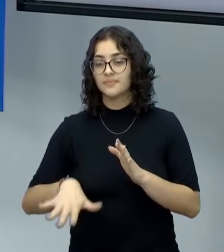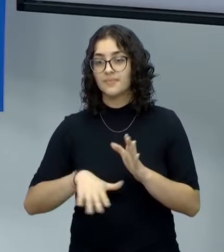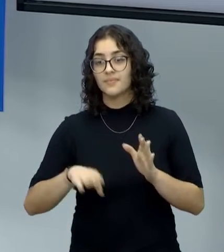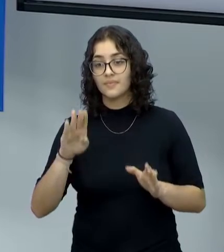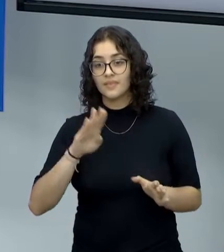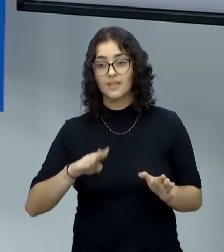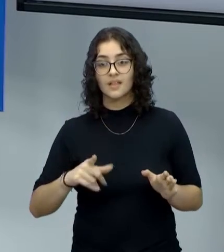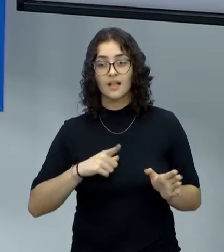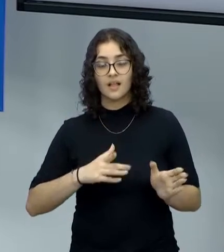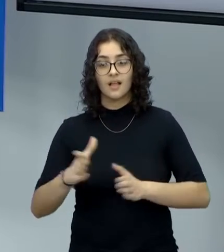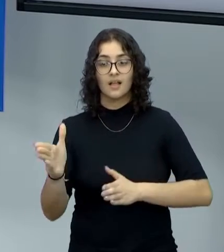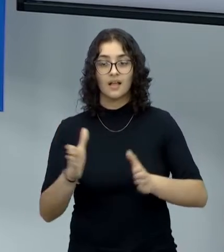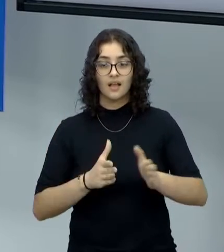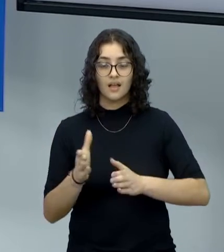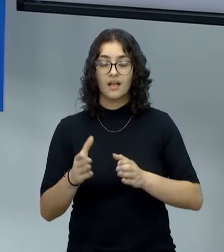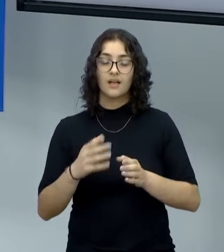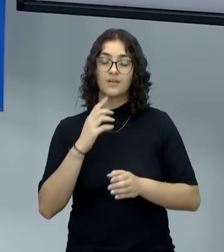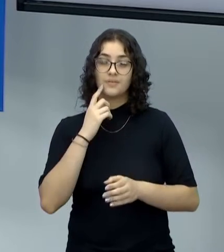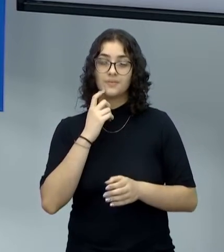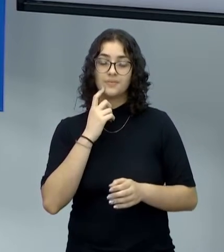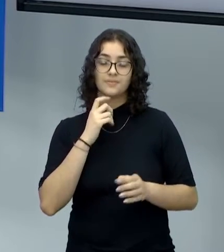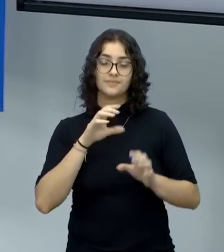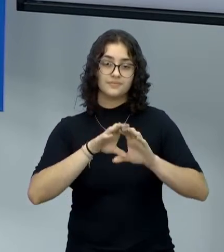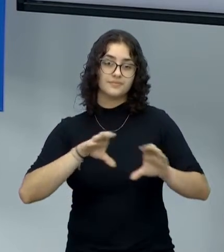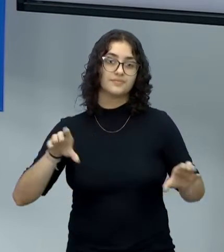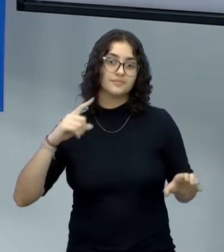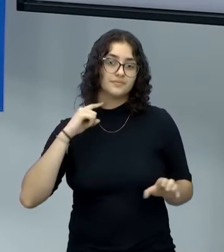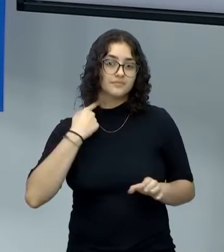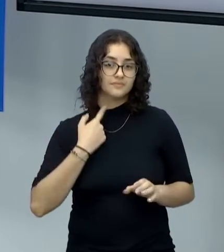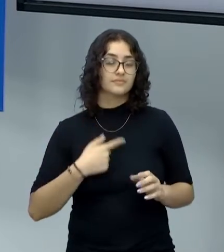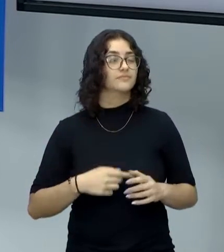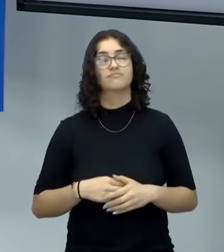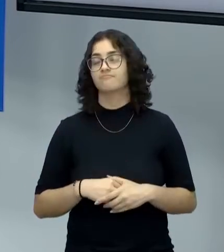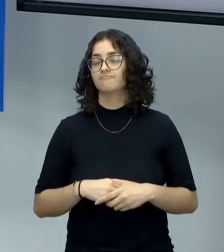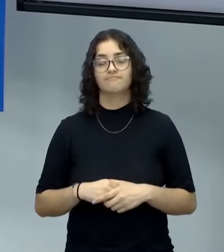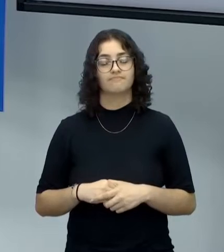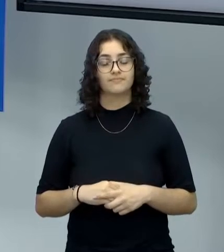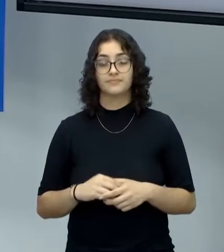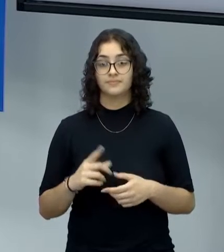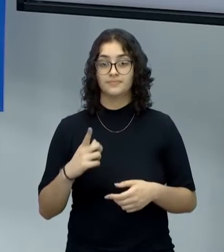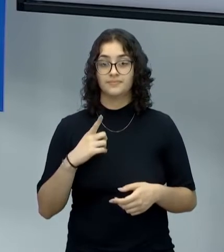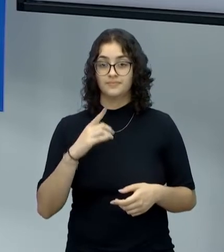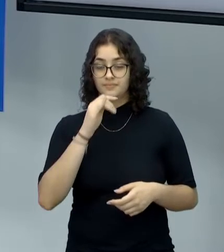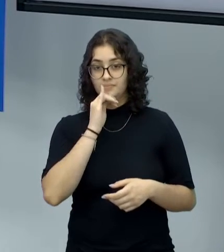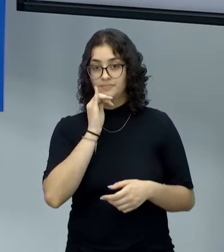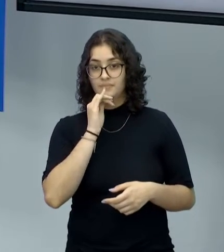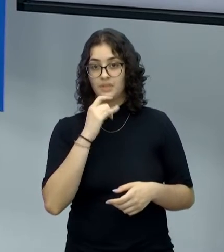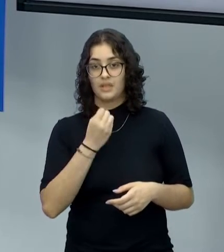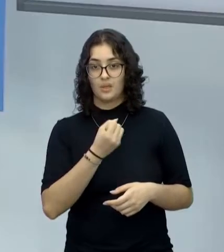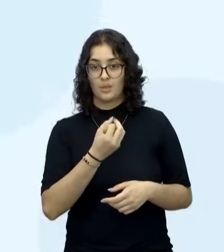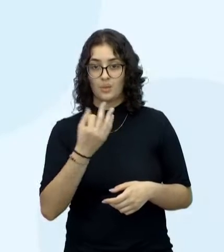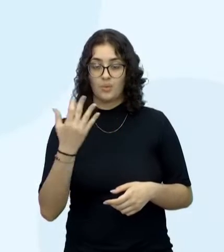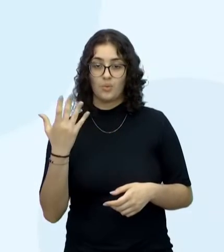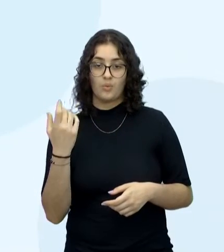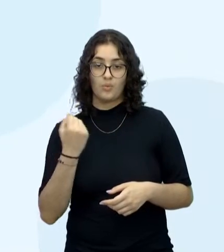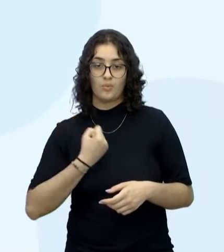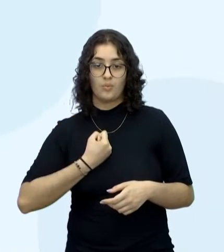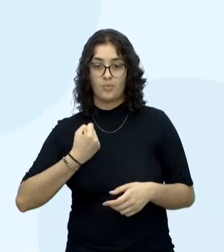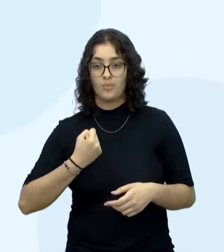que têm acesso à rede de esgoto? Não, minha gente, vamos olhar aqui os números não